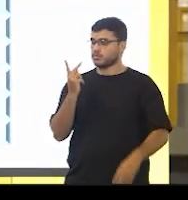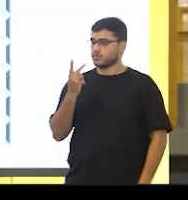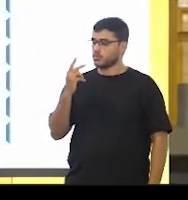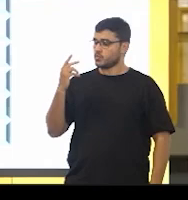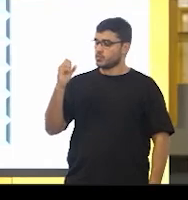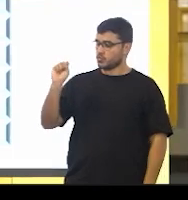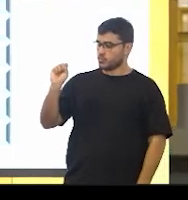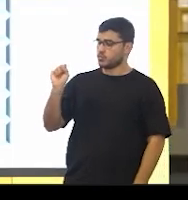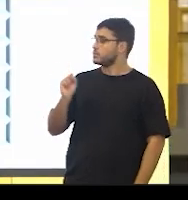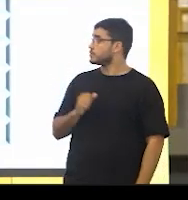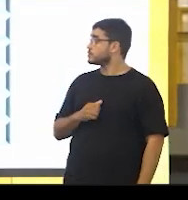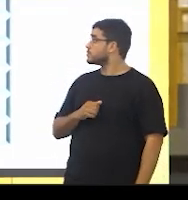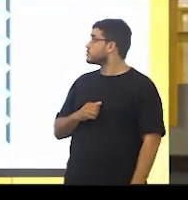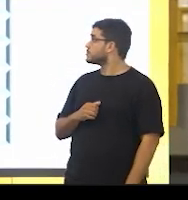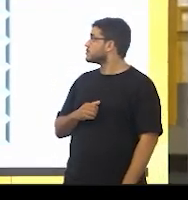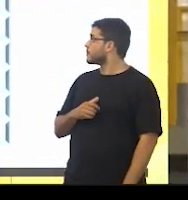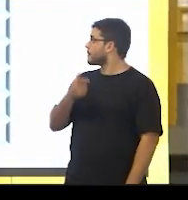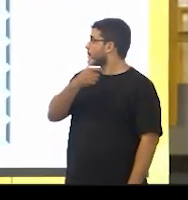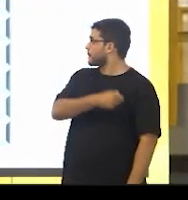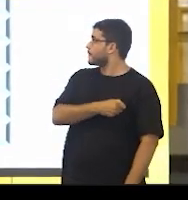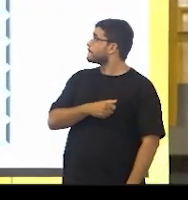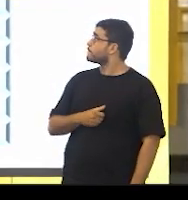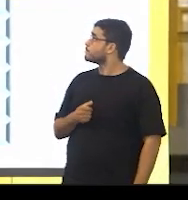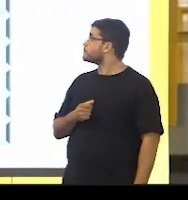olha o que é que diz a habilidade 8, ó.